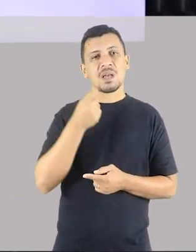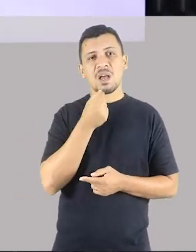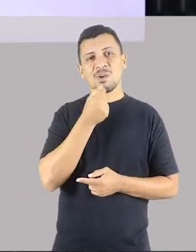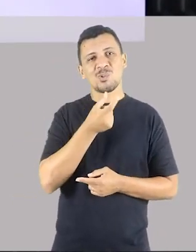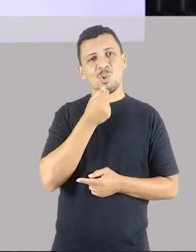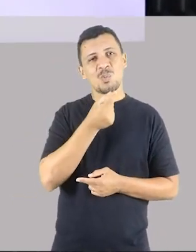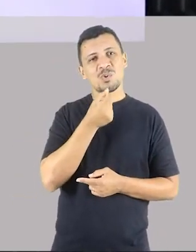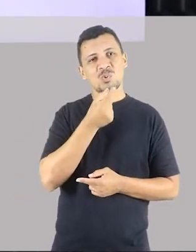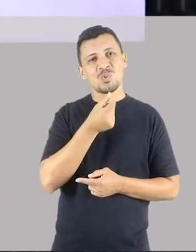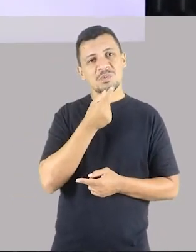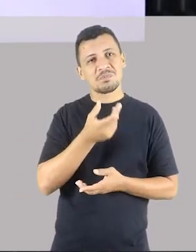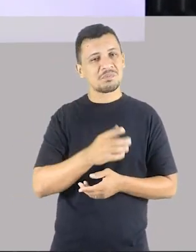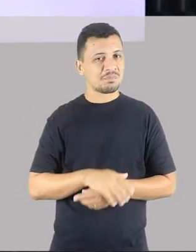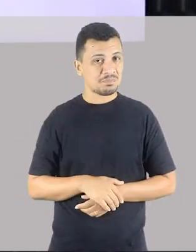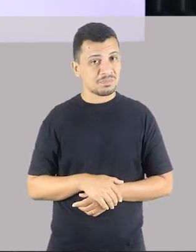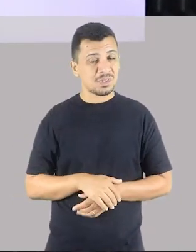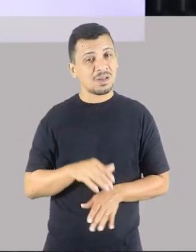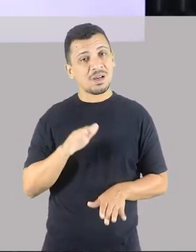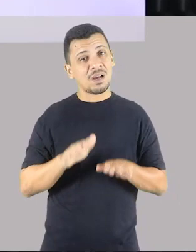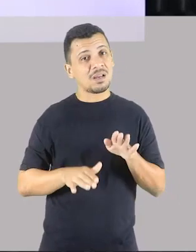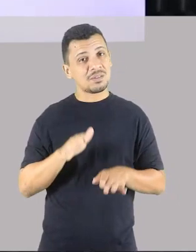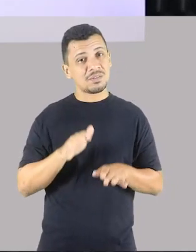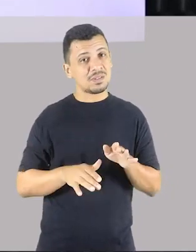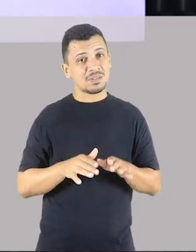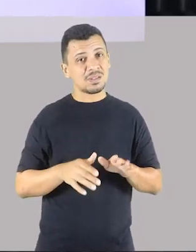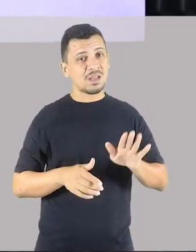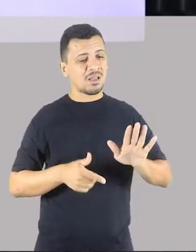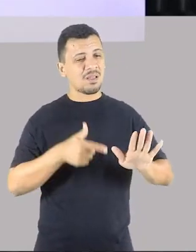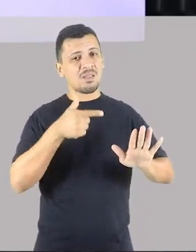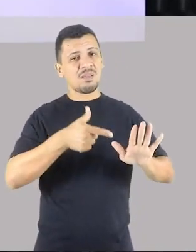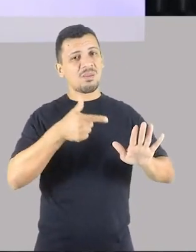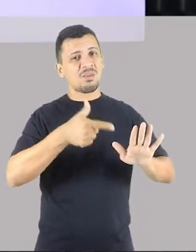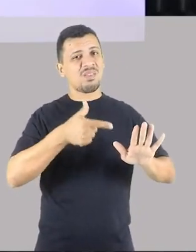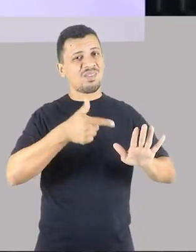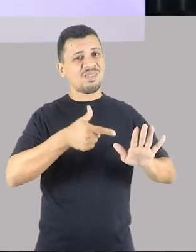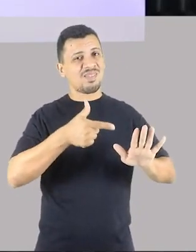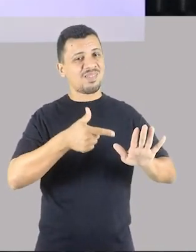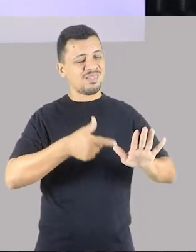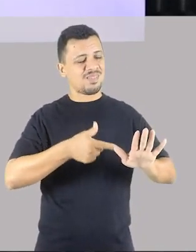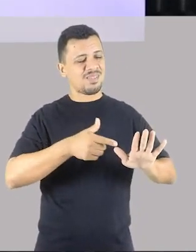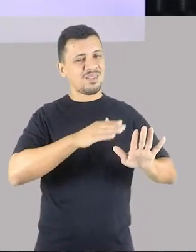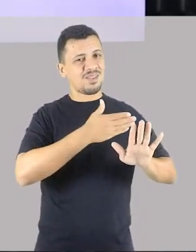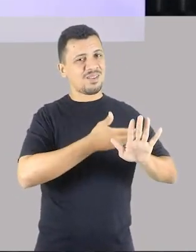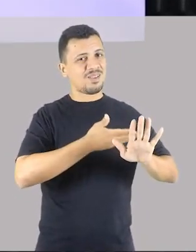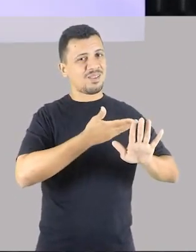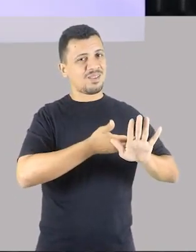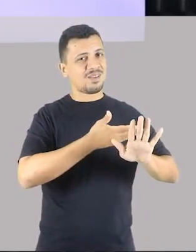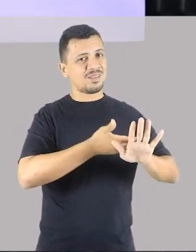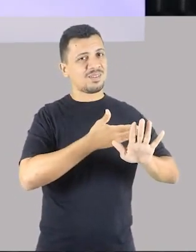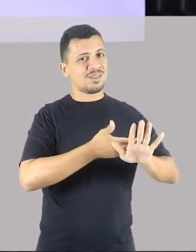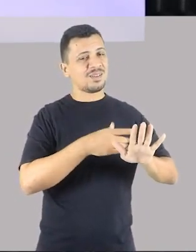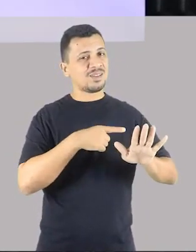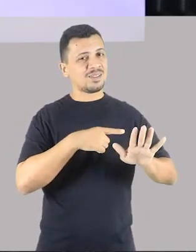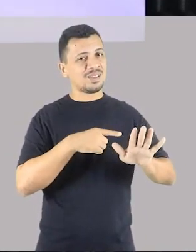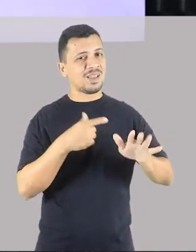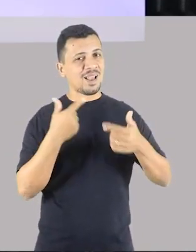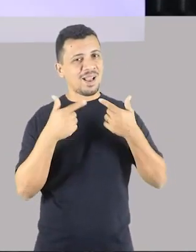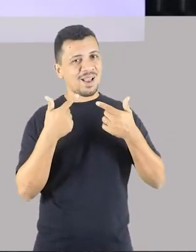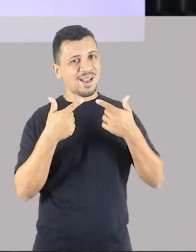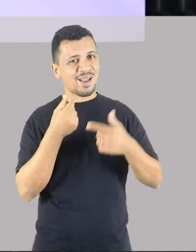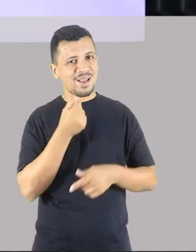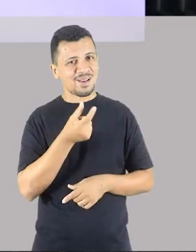né? Geralmente a ironia é uma figura de linguagem que leva ao teor engraçado, à